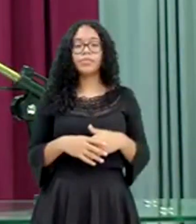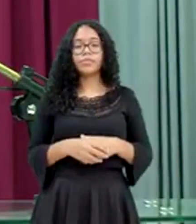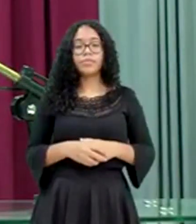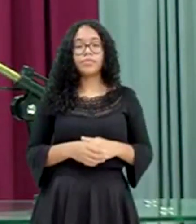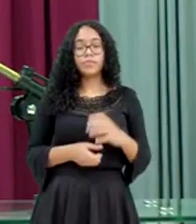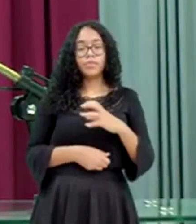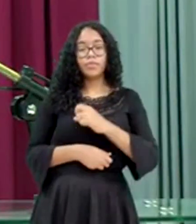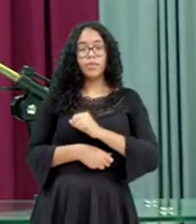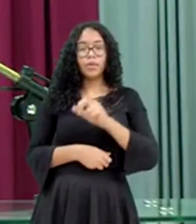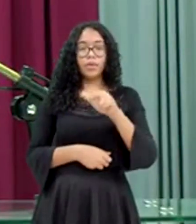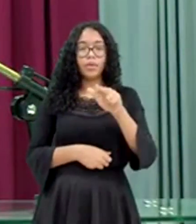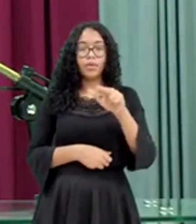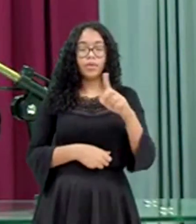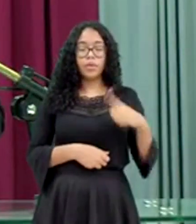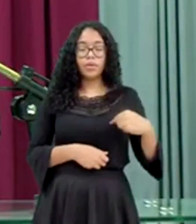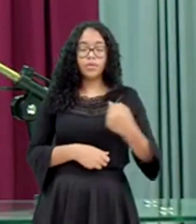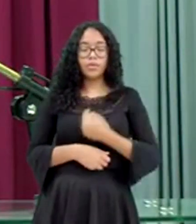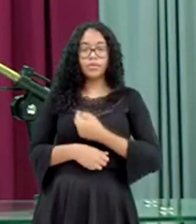nós lemos o texto.